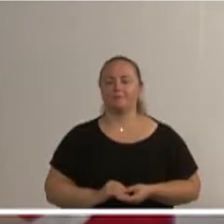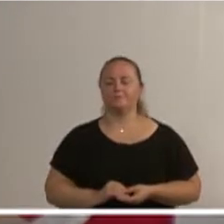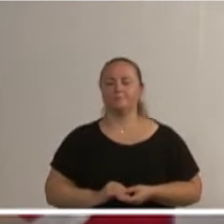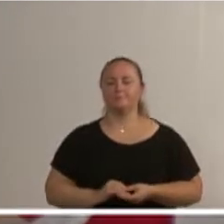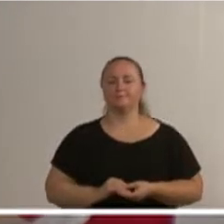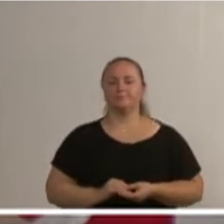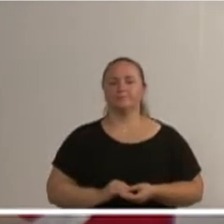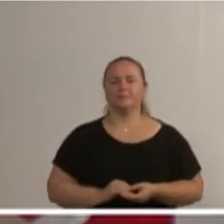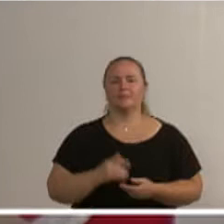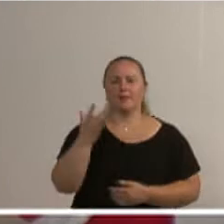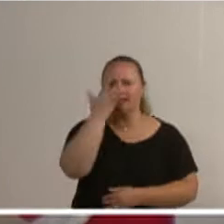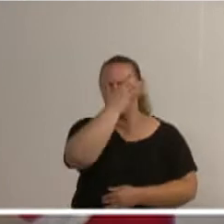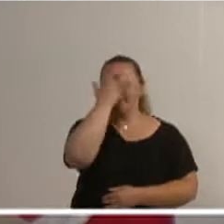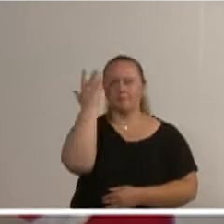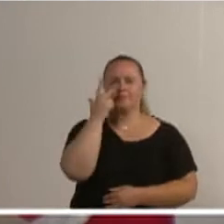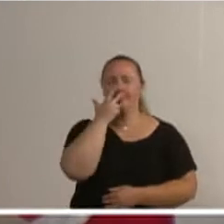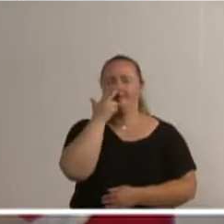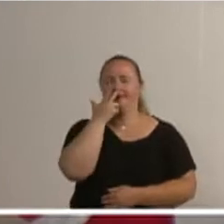emissários aí do apocalipse.